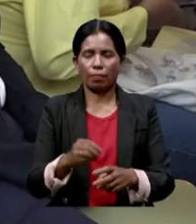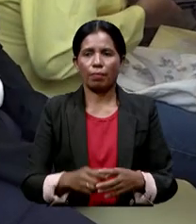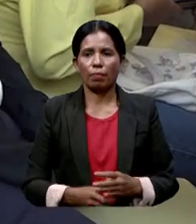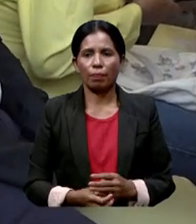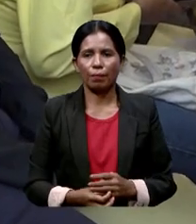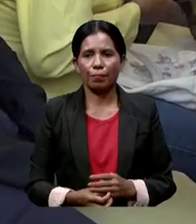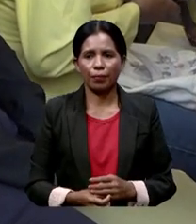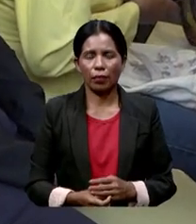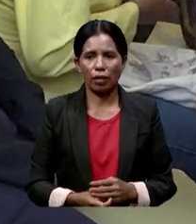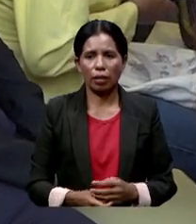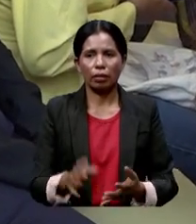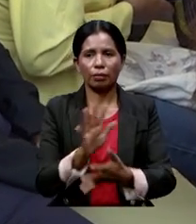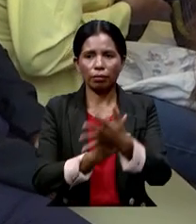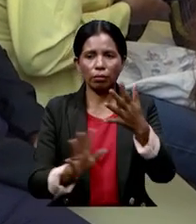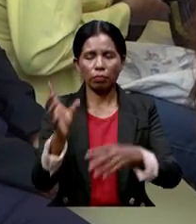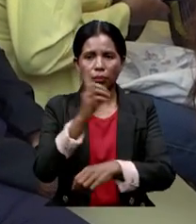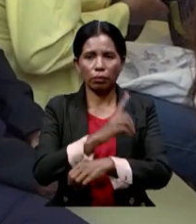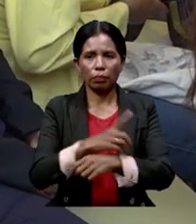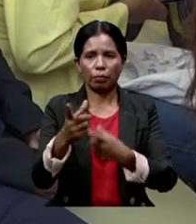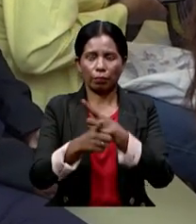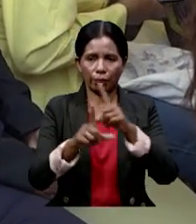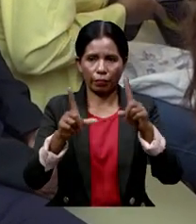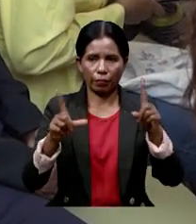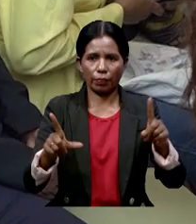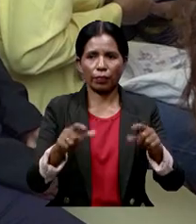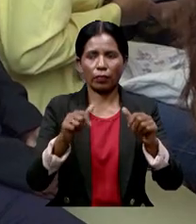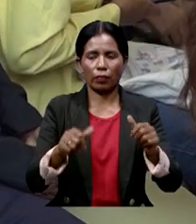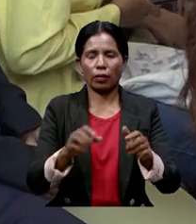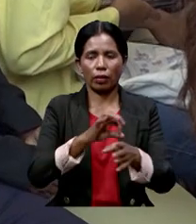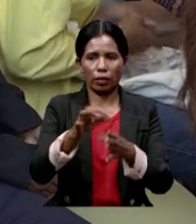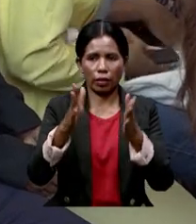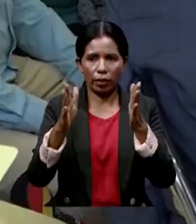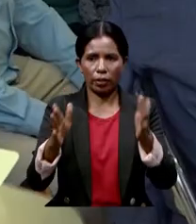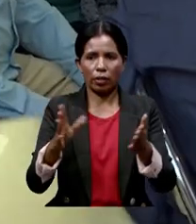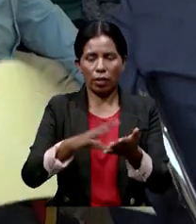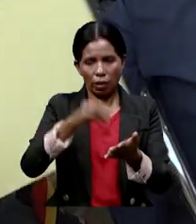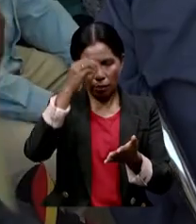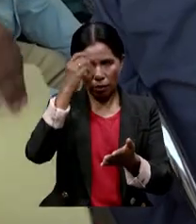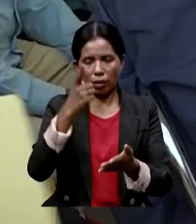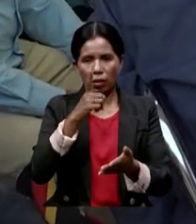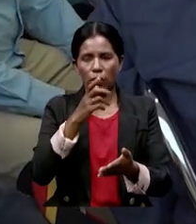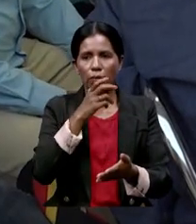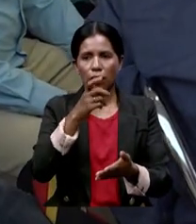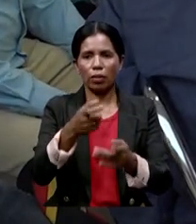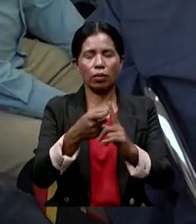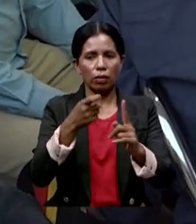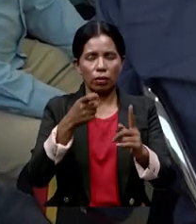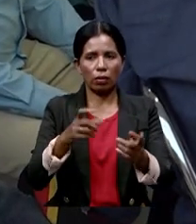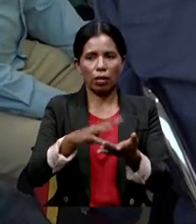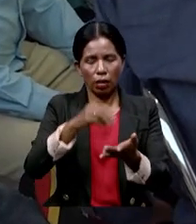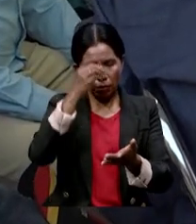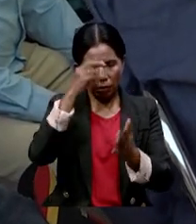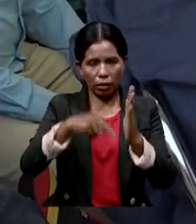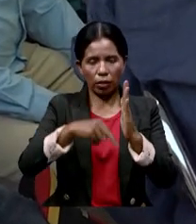E a âmbito celebração Loro Liberdade Imprensa, né? Formado Cira Nebe aprende língua português, liu-se curso